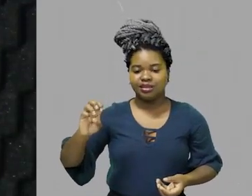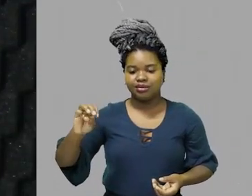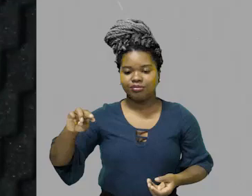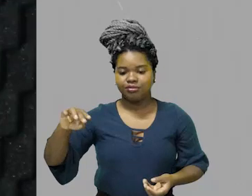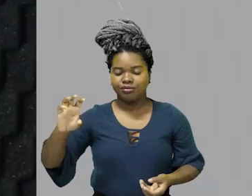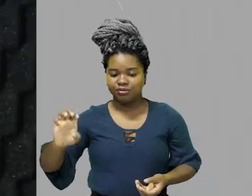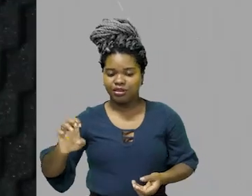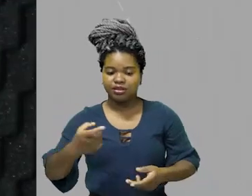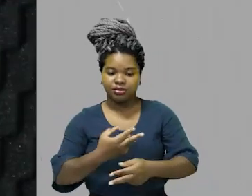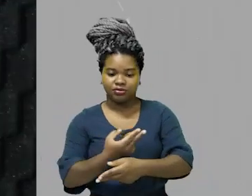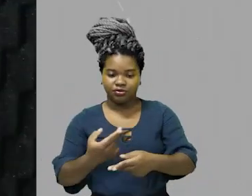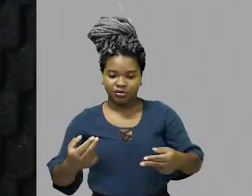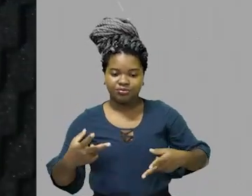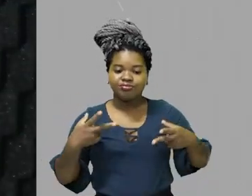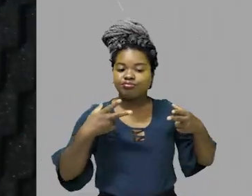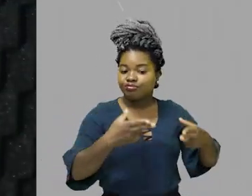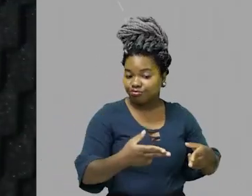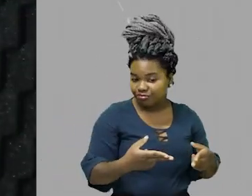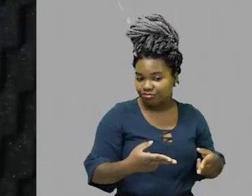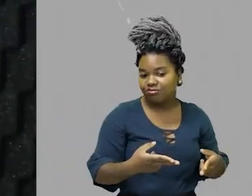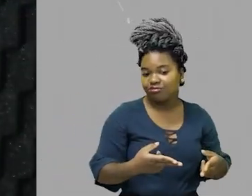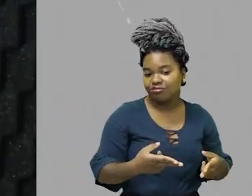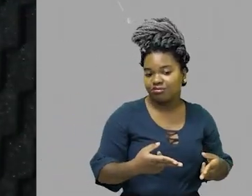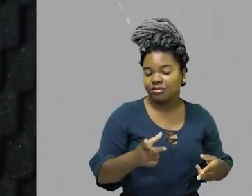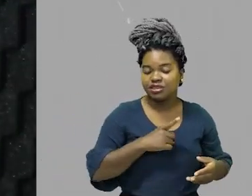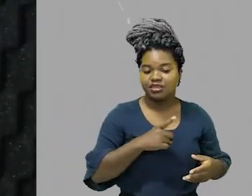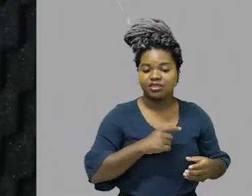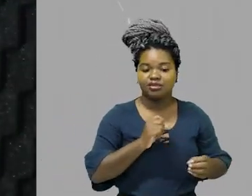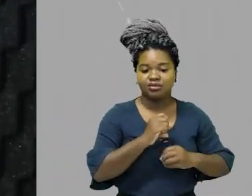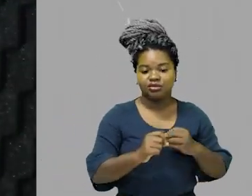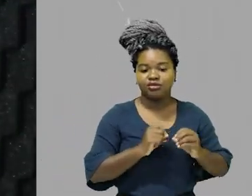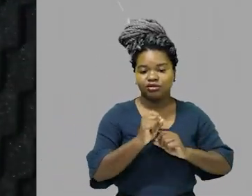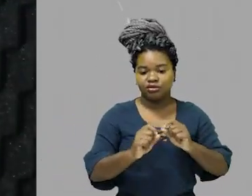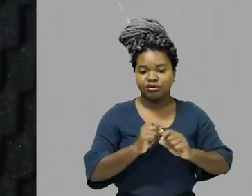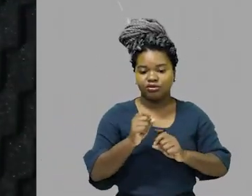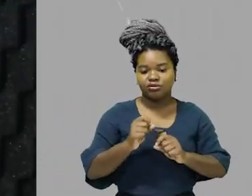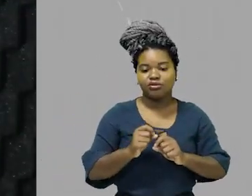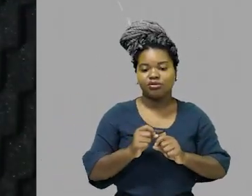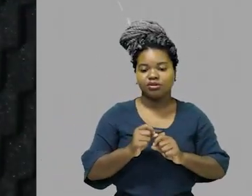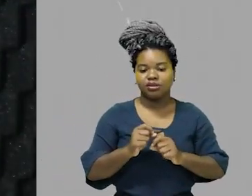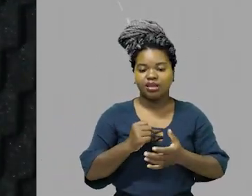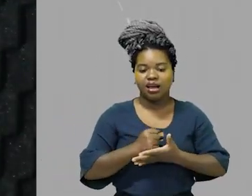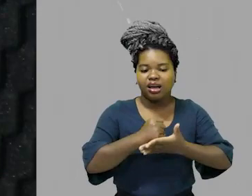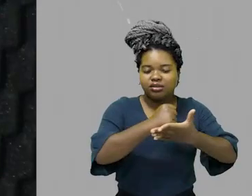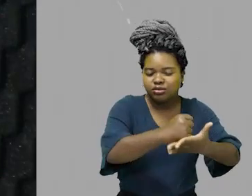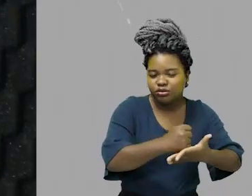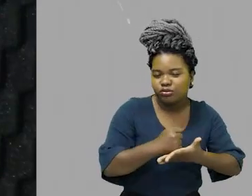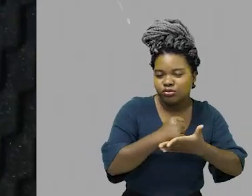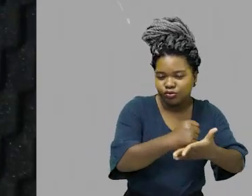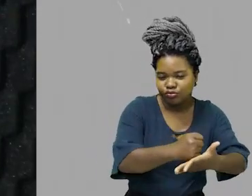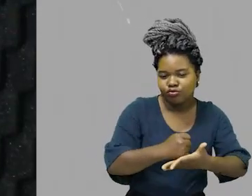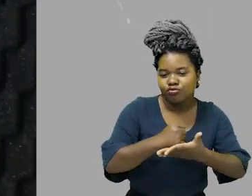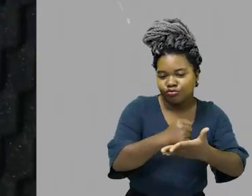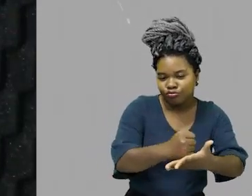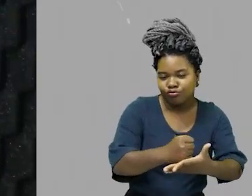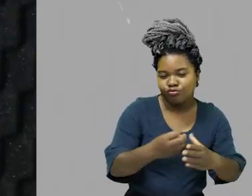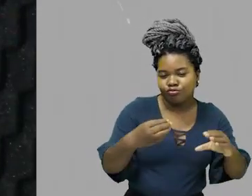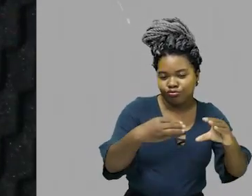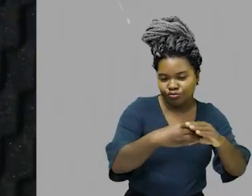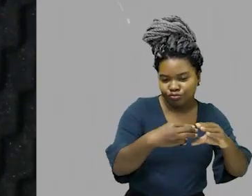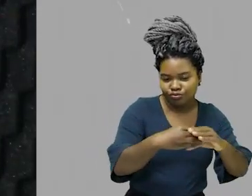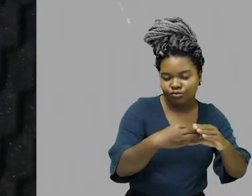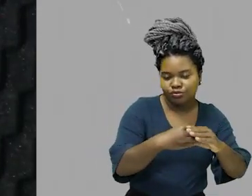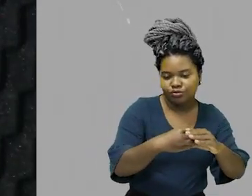células semelhantes, que exerce ali a função de proteção vegetal, auxilia a célula, que vai auxiliar